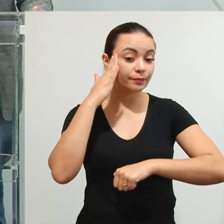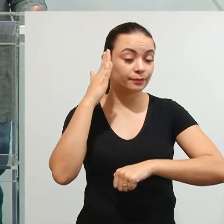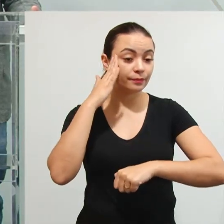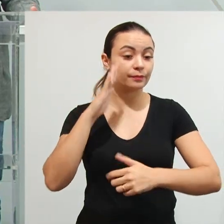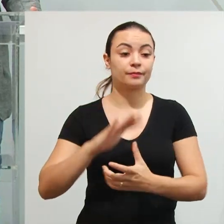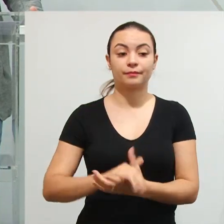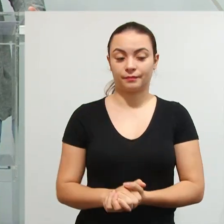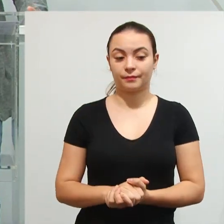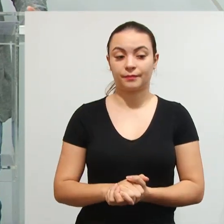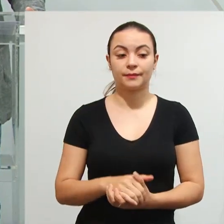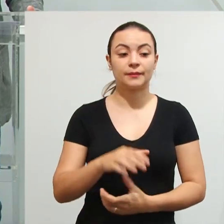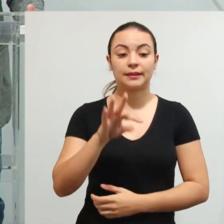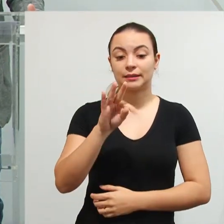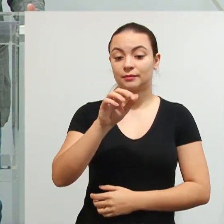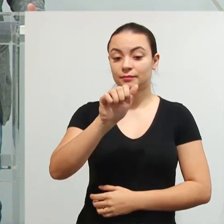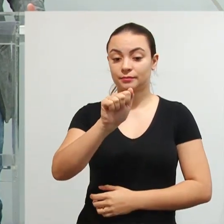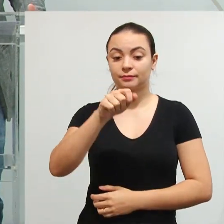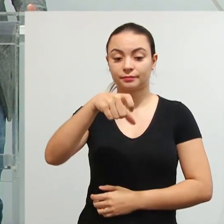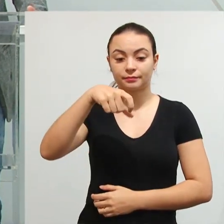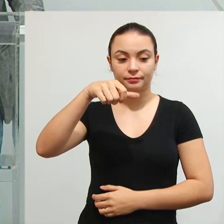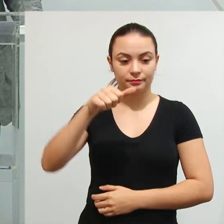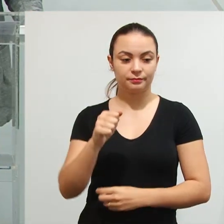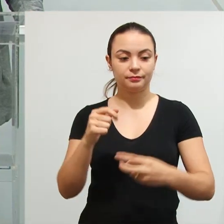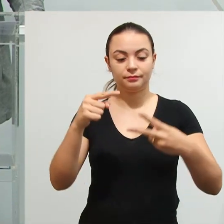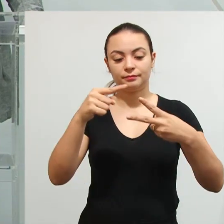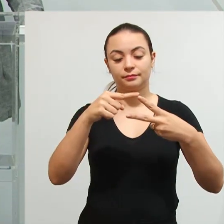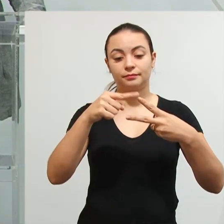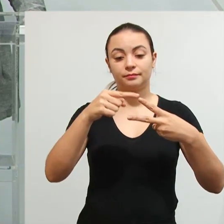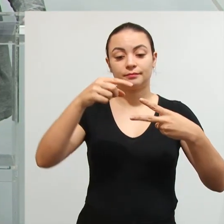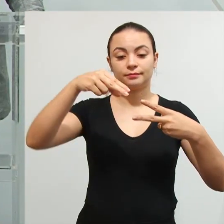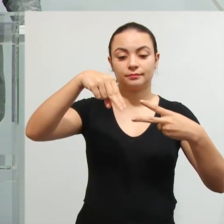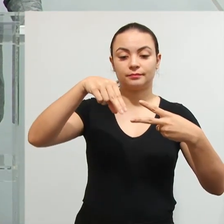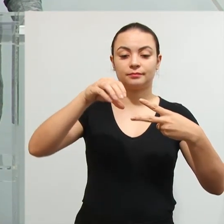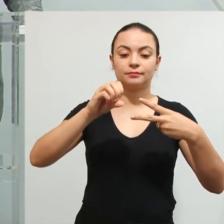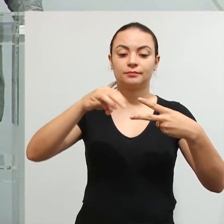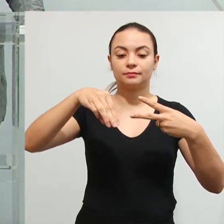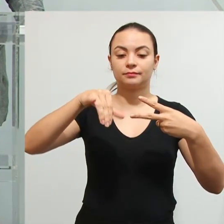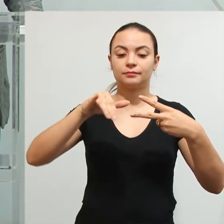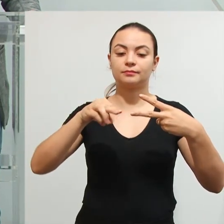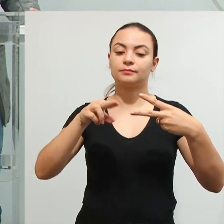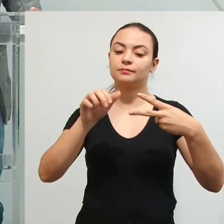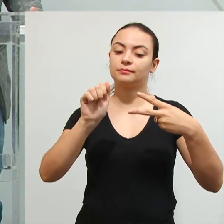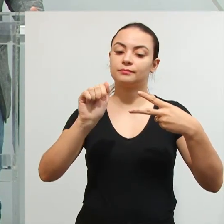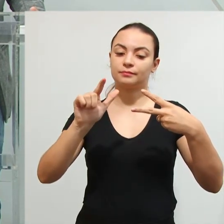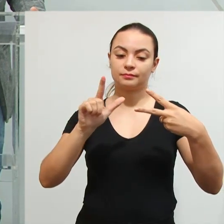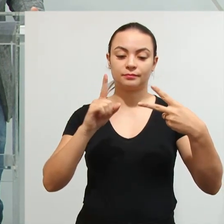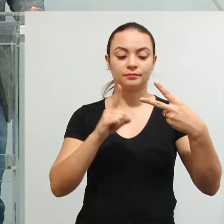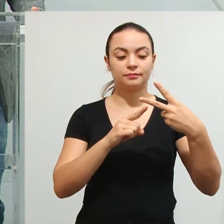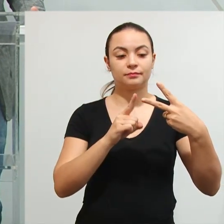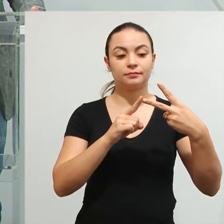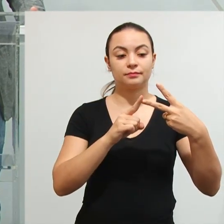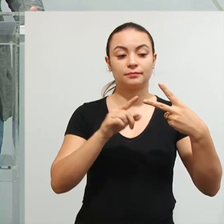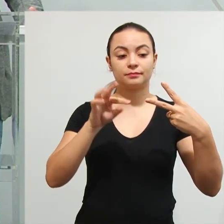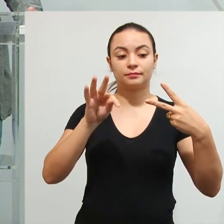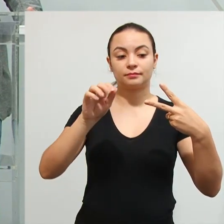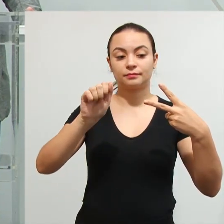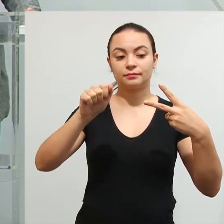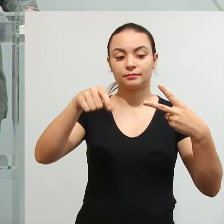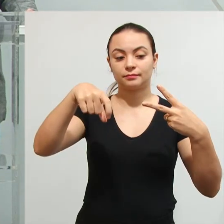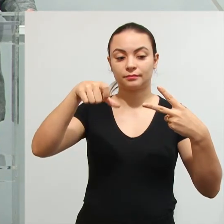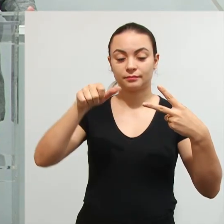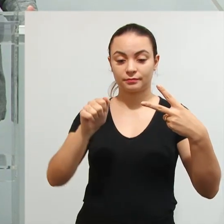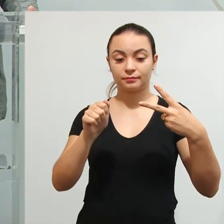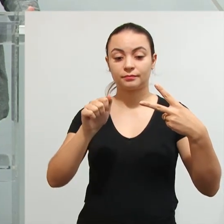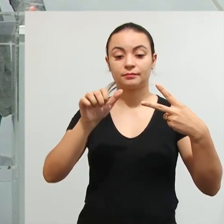conceito de taxas nominais e taxas efetivas se você por exemplo for fazer uma simulação de um